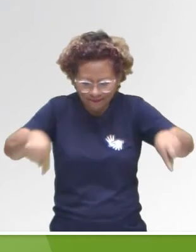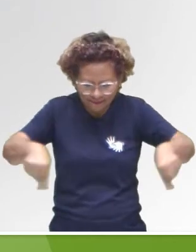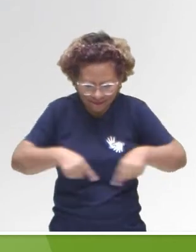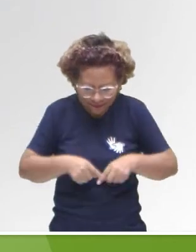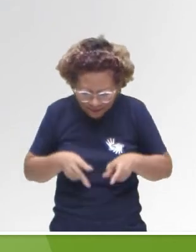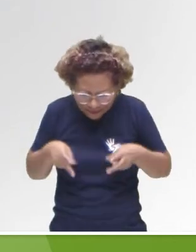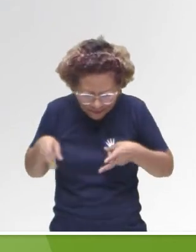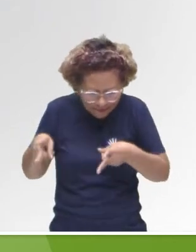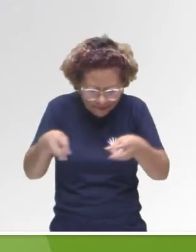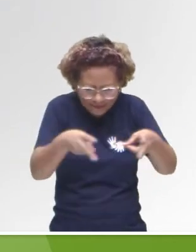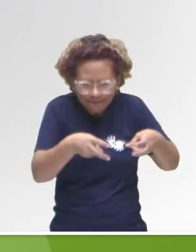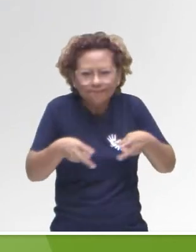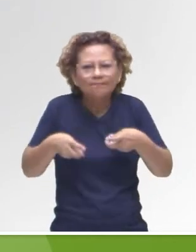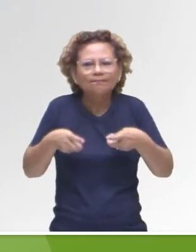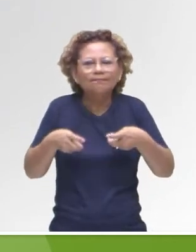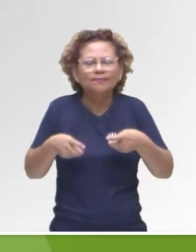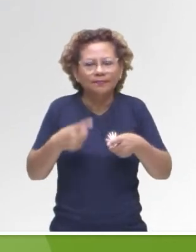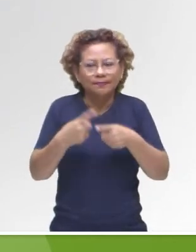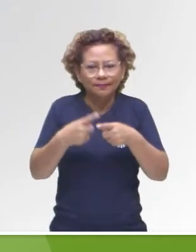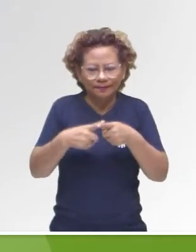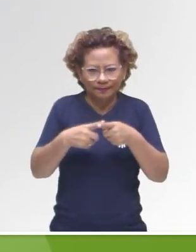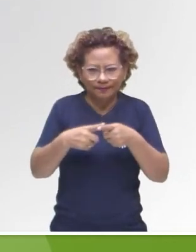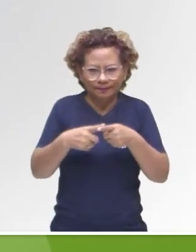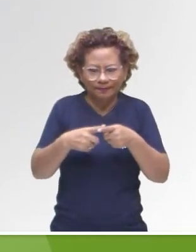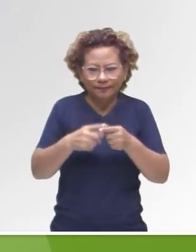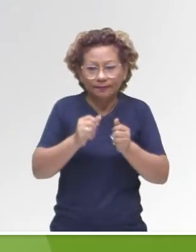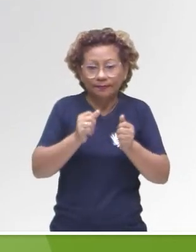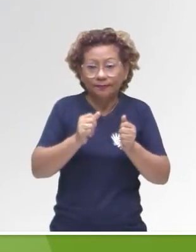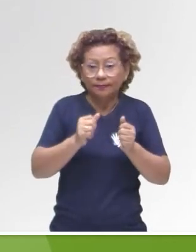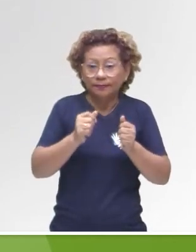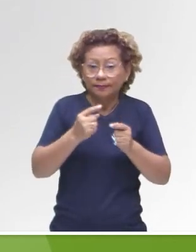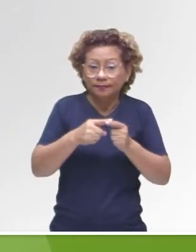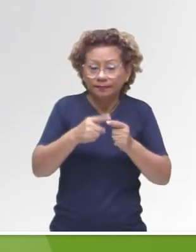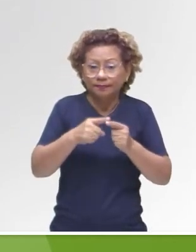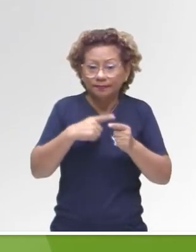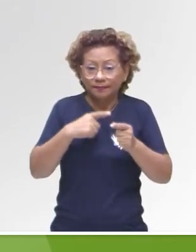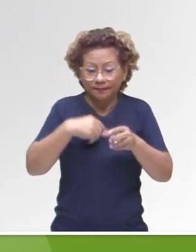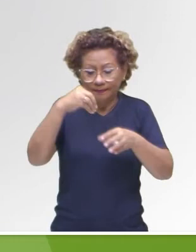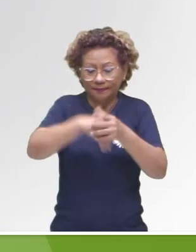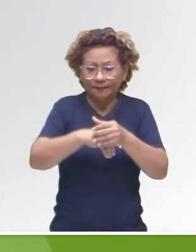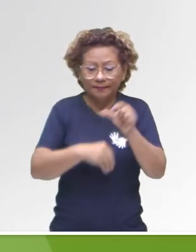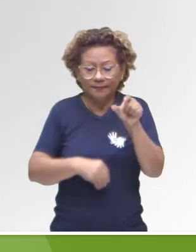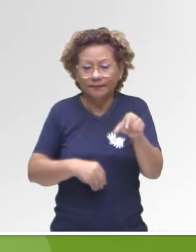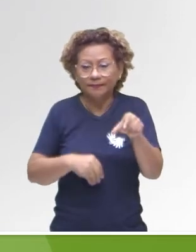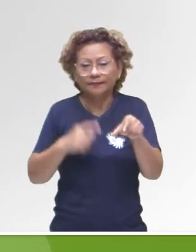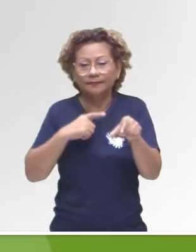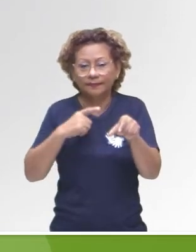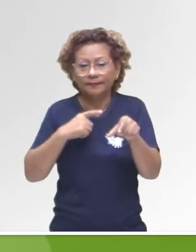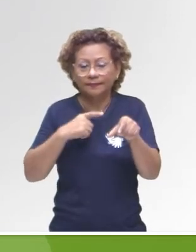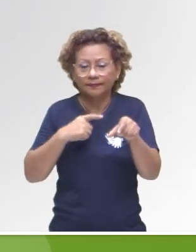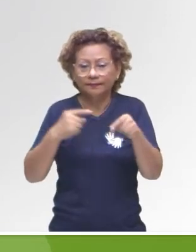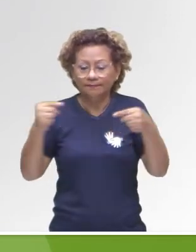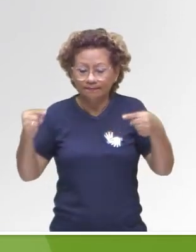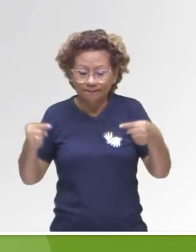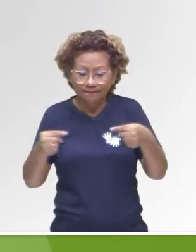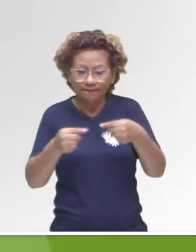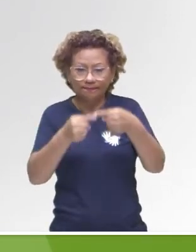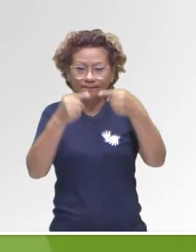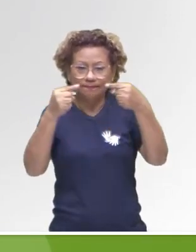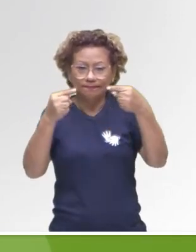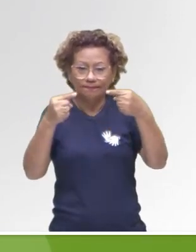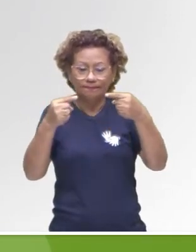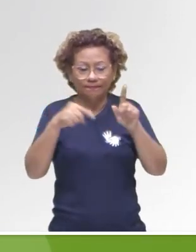associados em série quando o negativo, uma placa negativa de um capacitor, está ligada com a